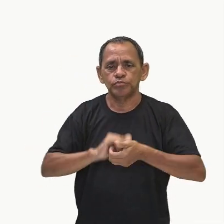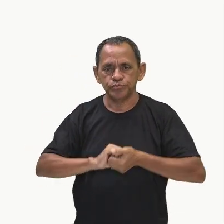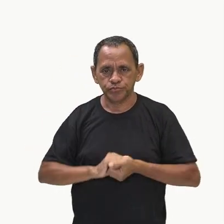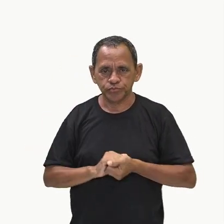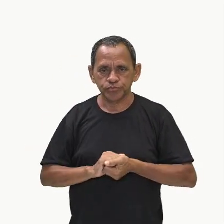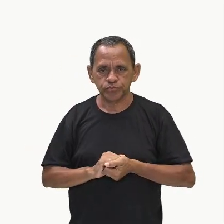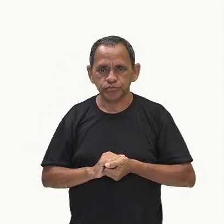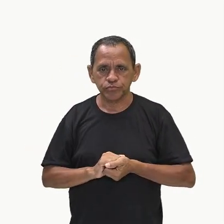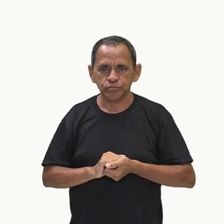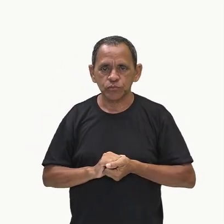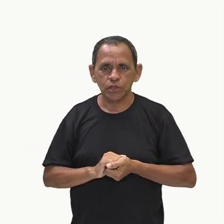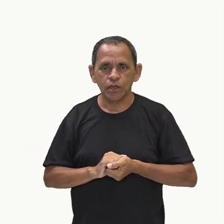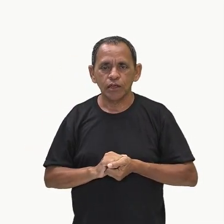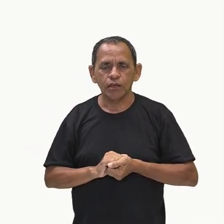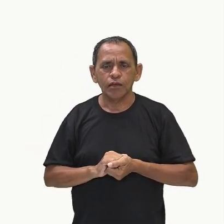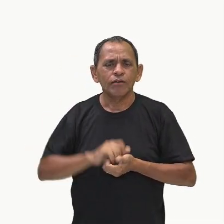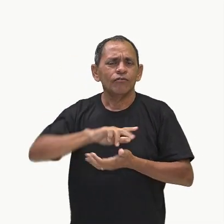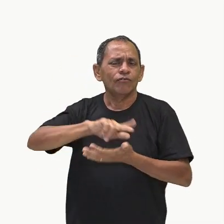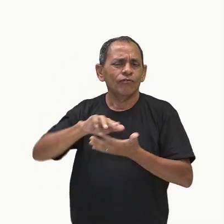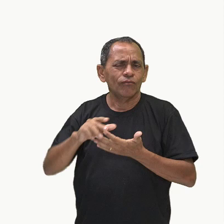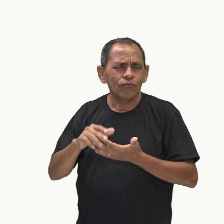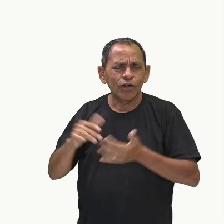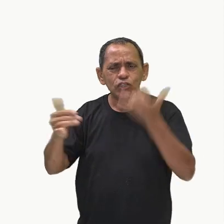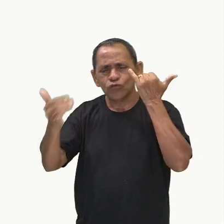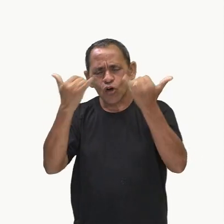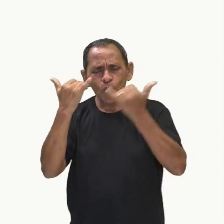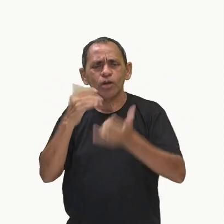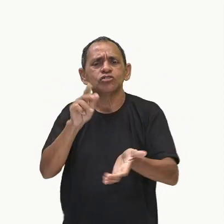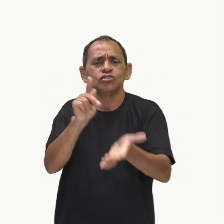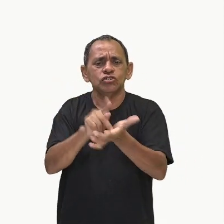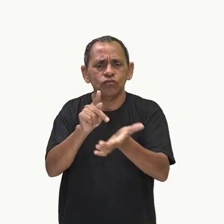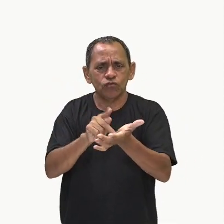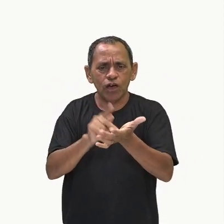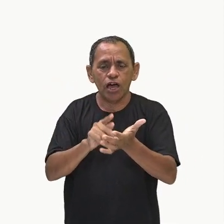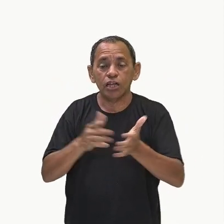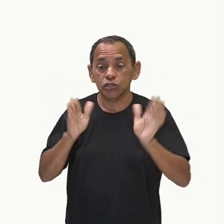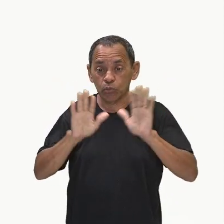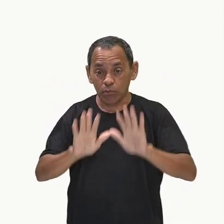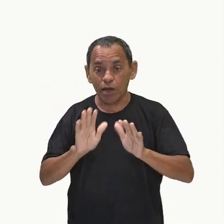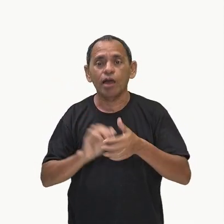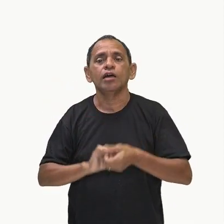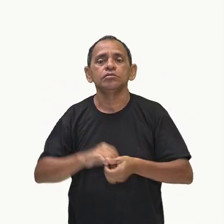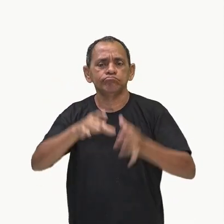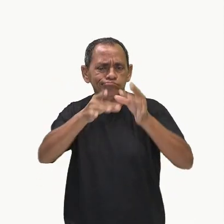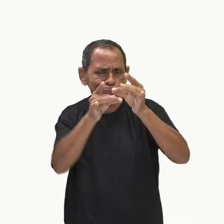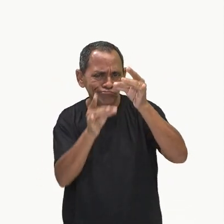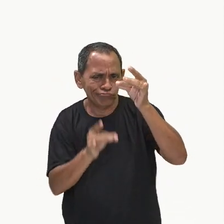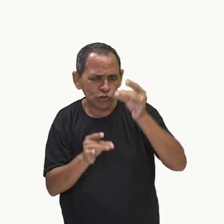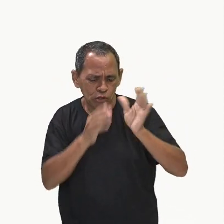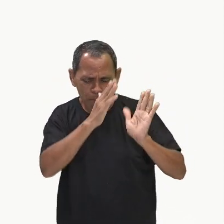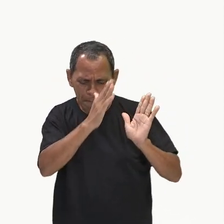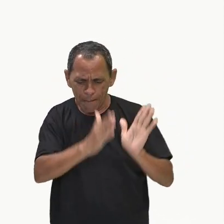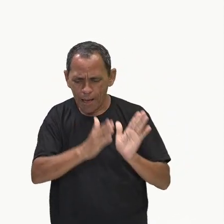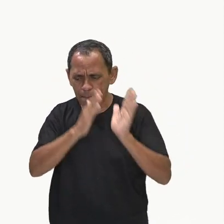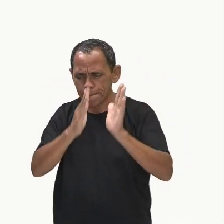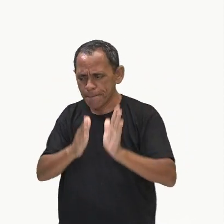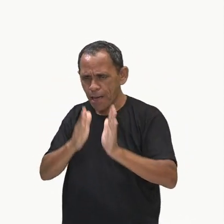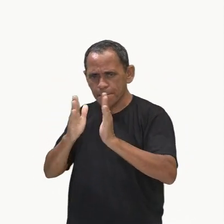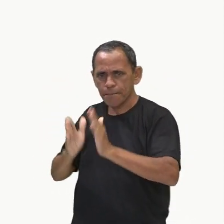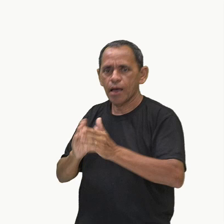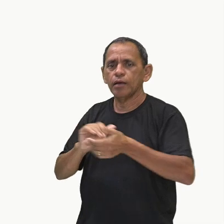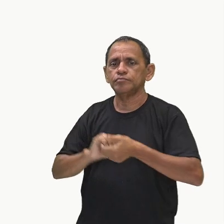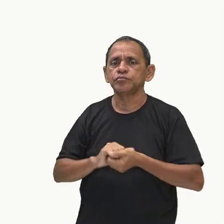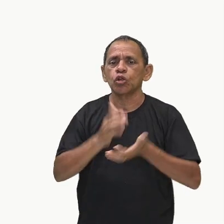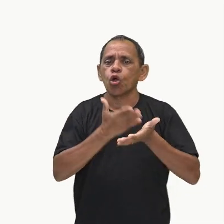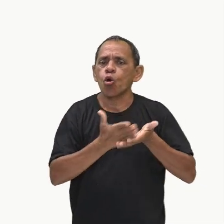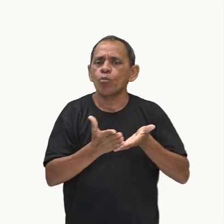aperreie, é muita informação logo de cara, a gente vai detalhando passo a passo cada um deles. O começo de tudo é